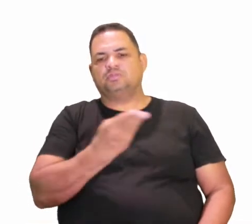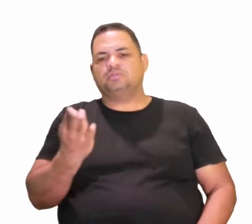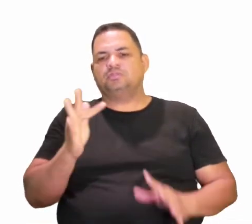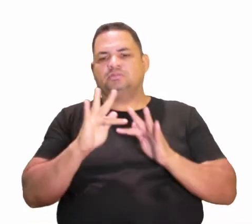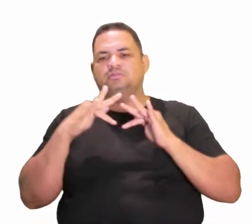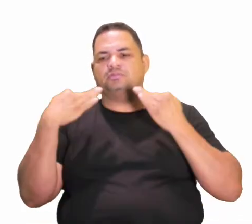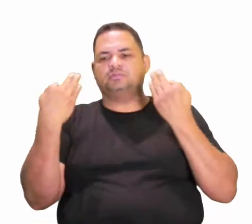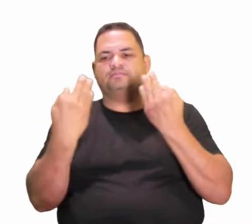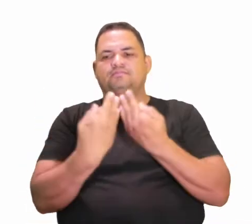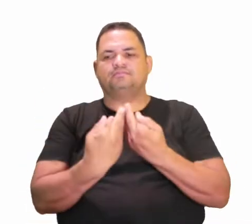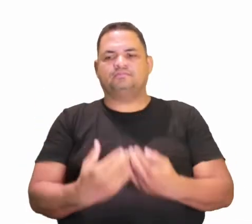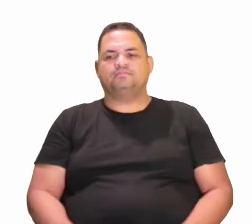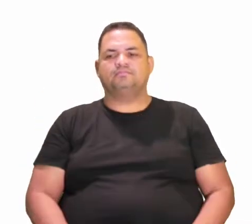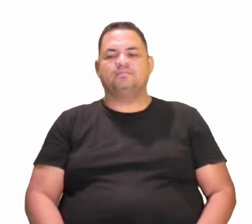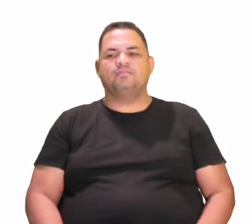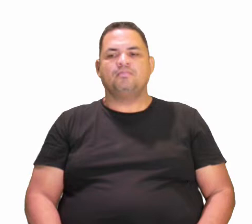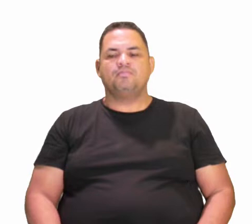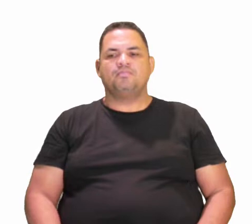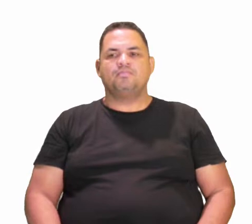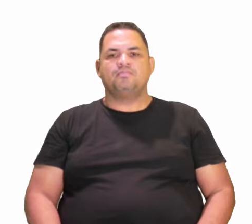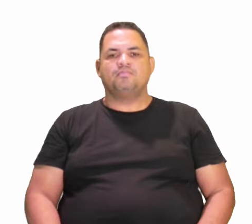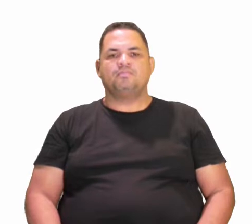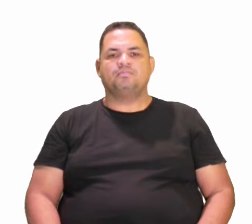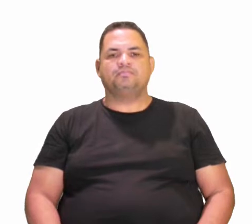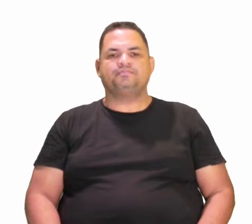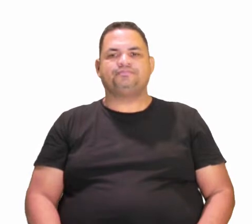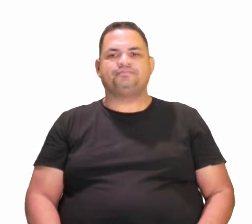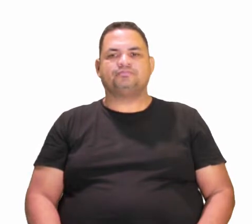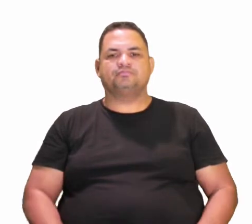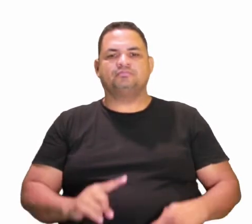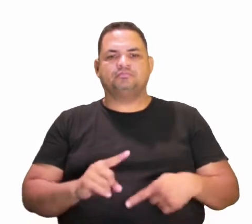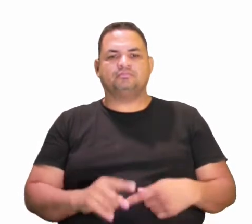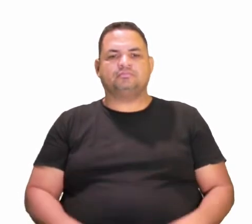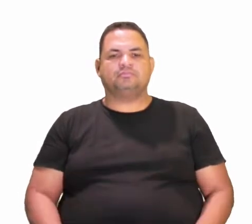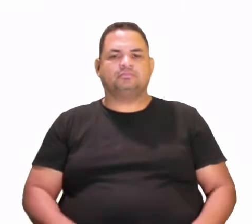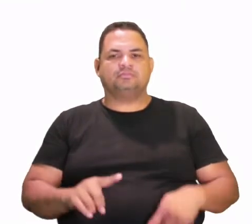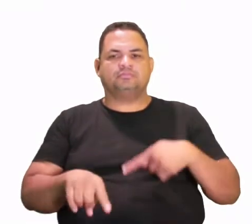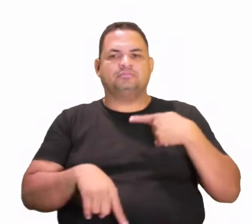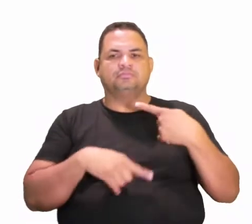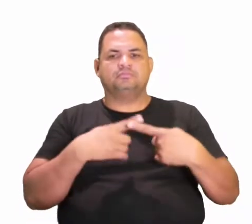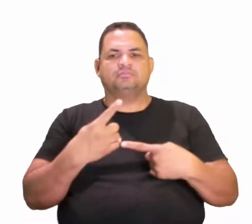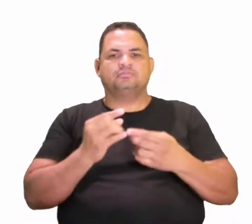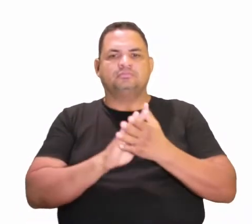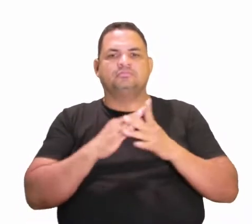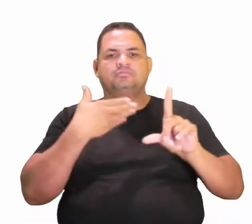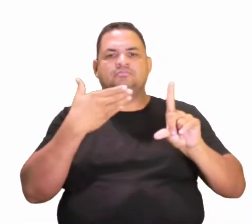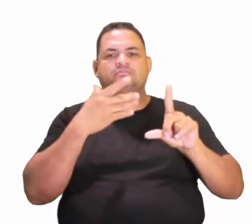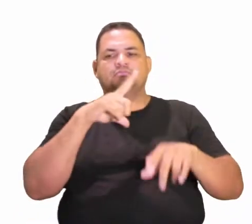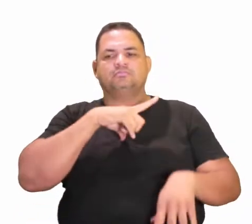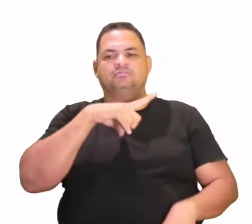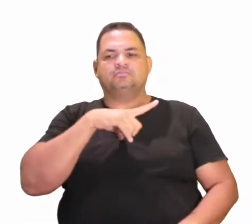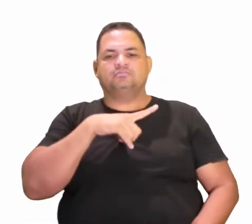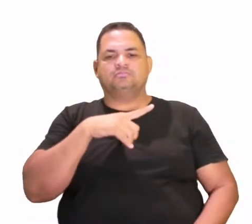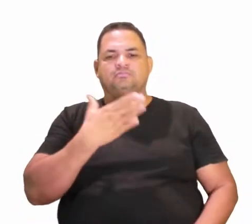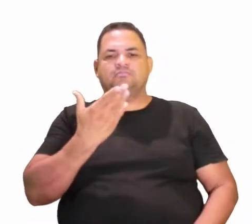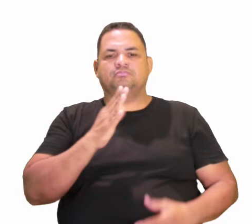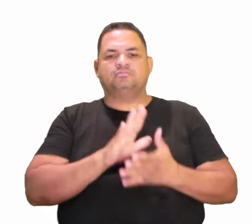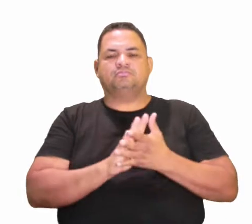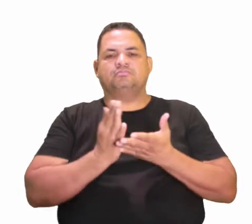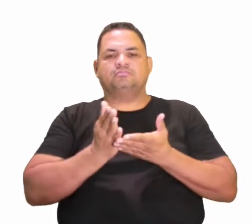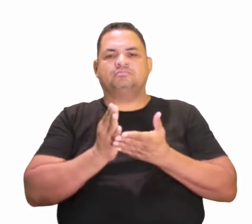família, certo? E logo na outra parte do slide, olha só, a gente vai ter aqui uma pequena